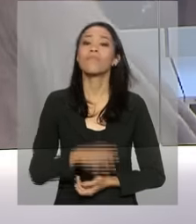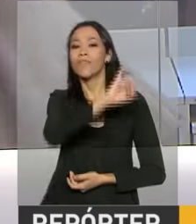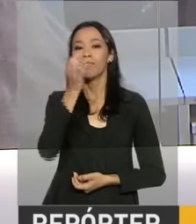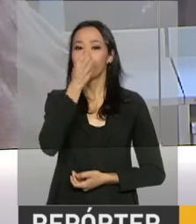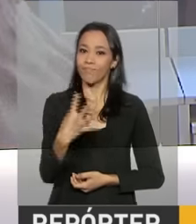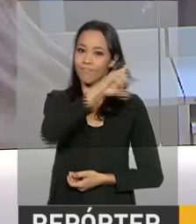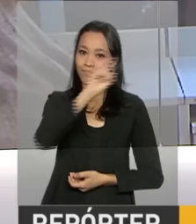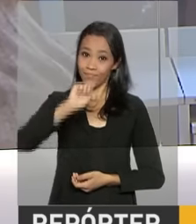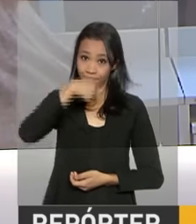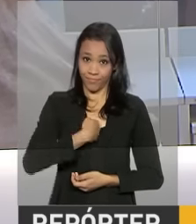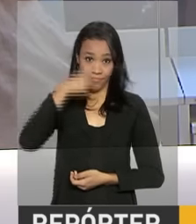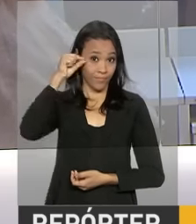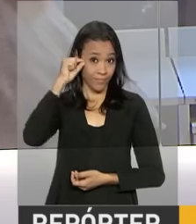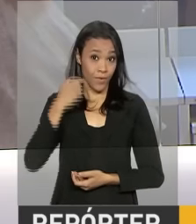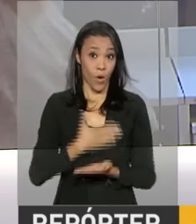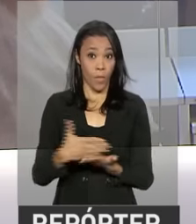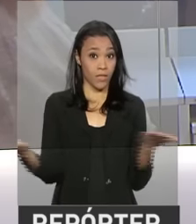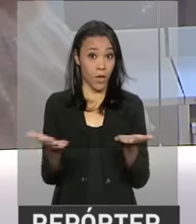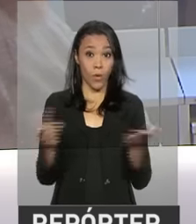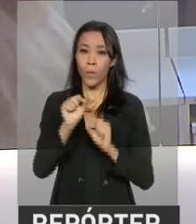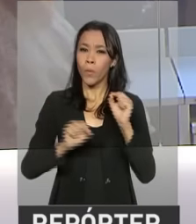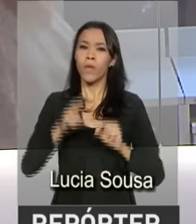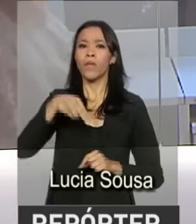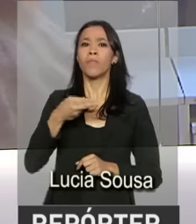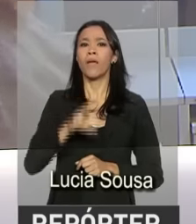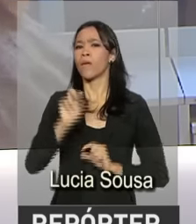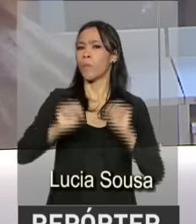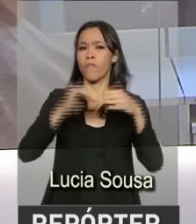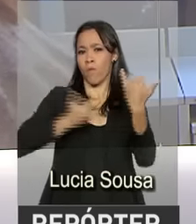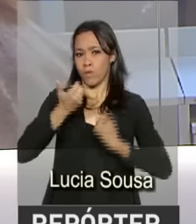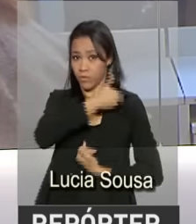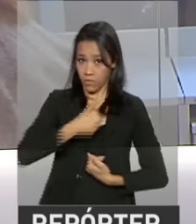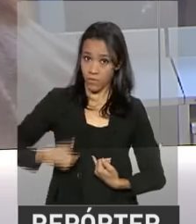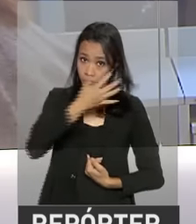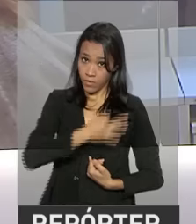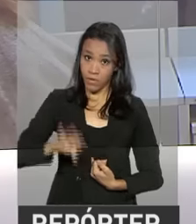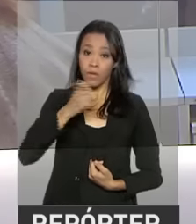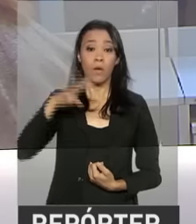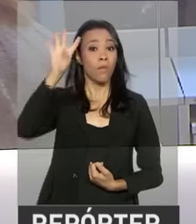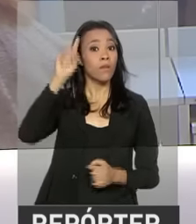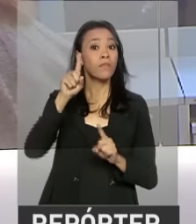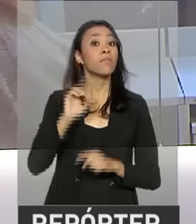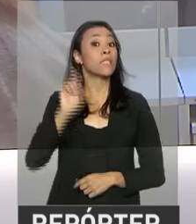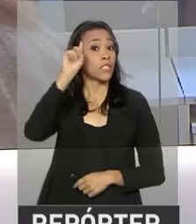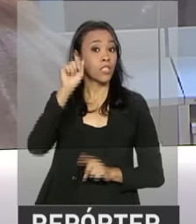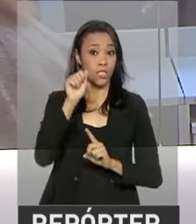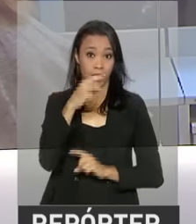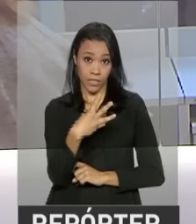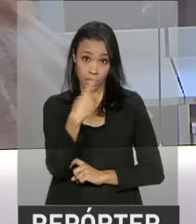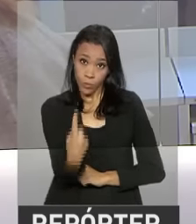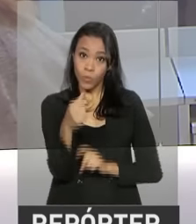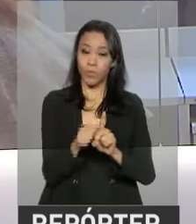Olá bom dia eu sou Renata corcini começa agora o repórter NBR com as notícias do Governo Federal desta quarta-feira